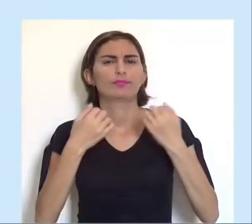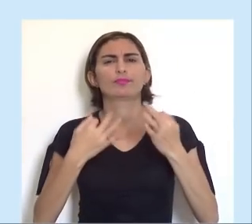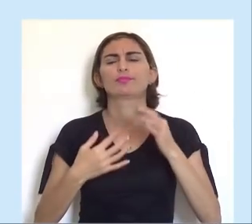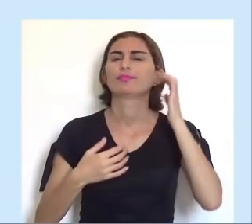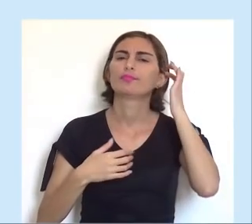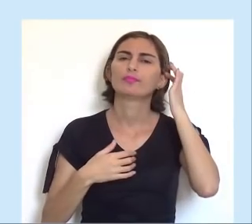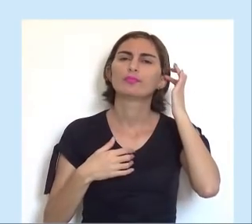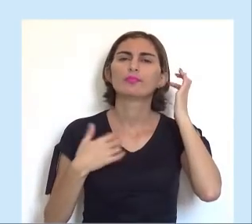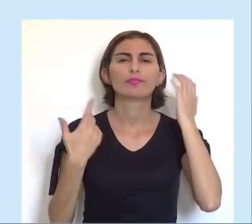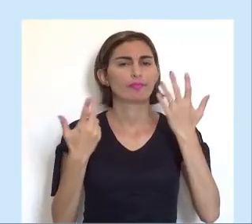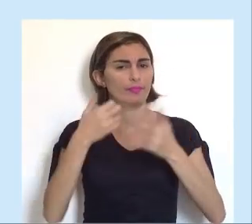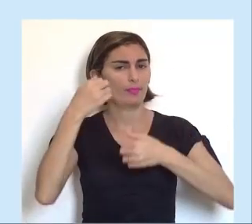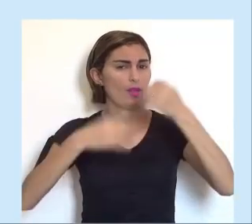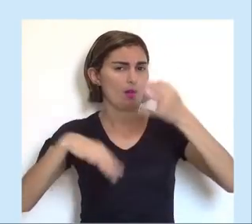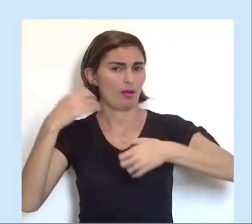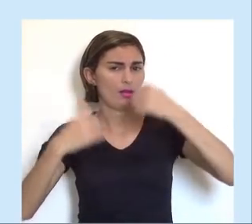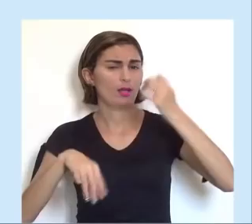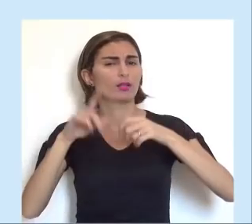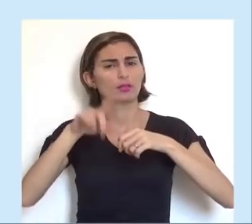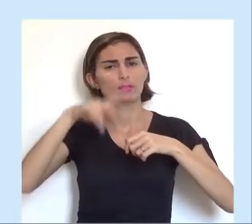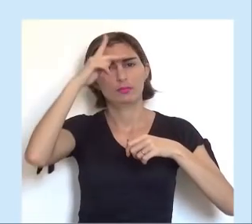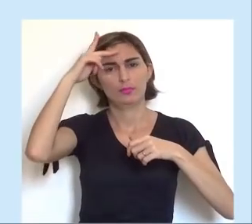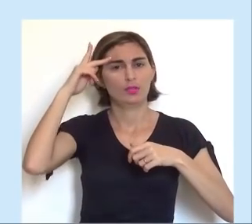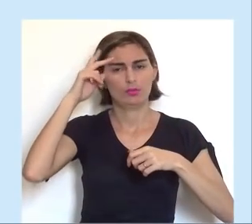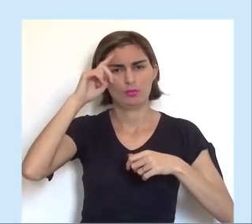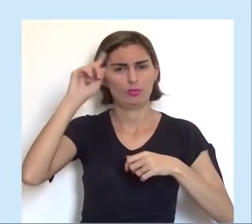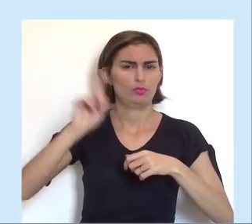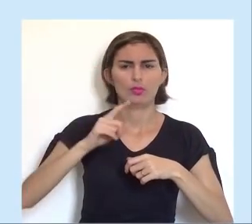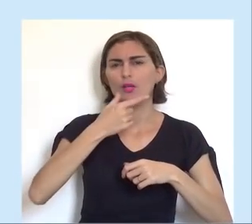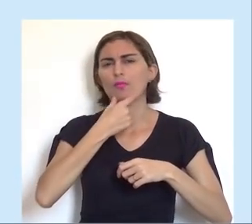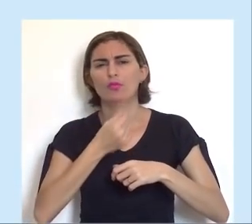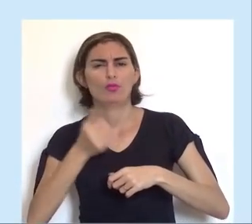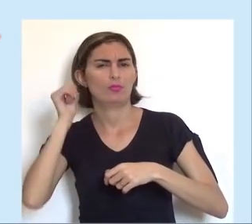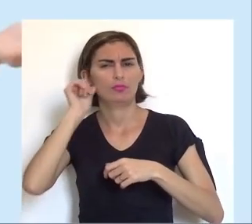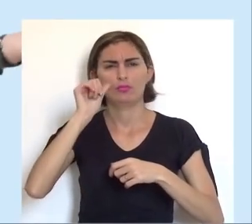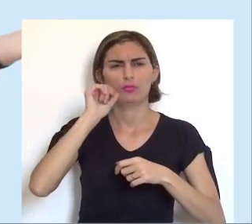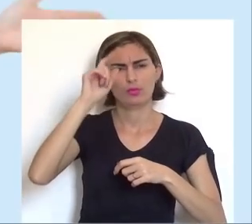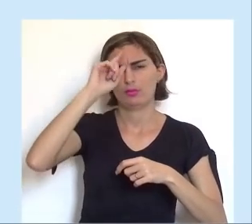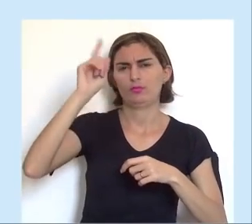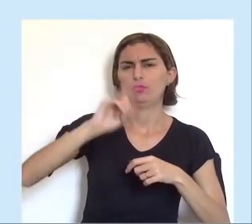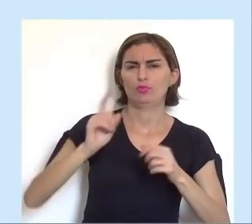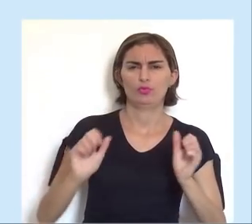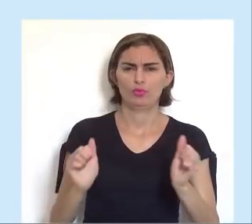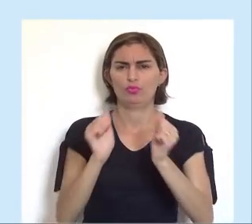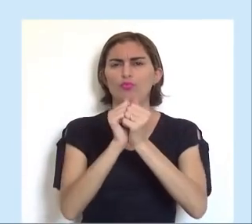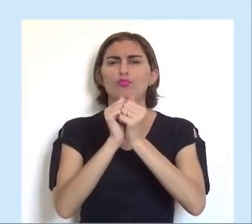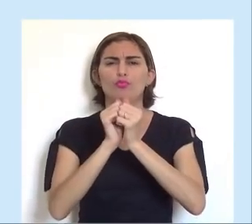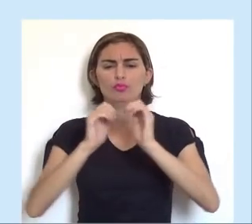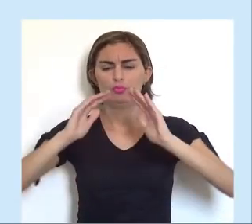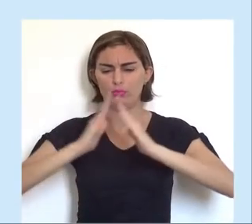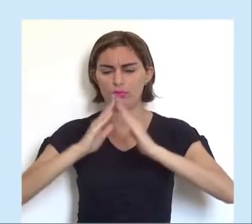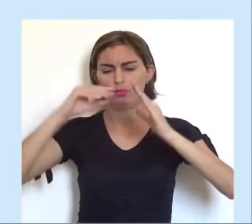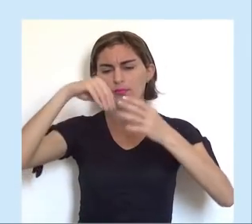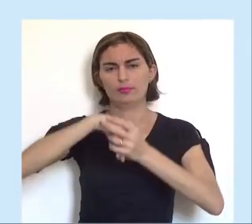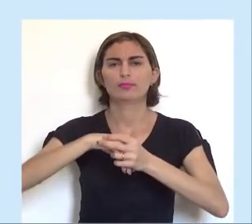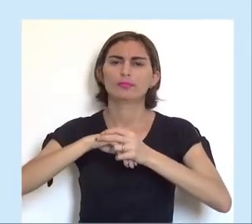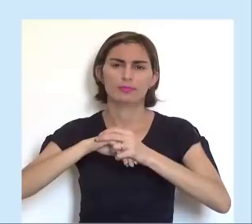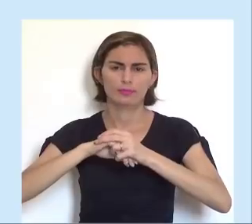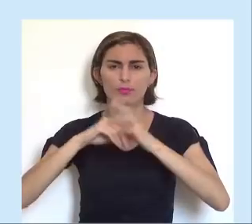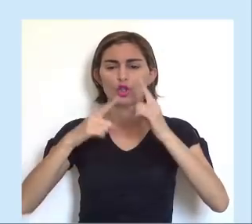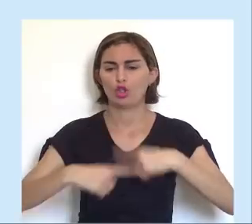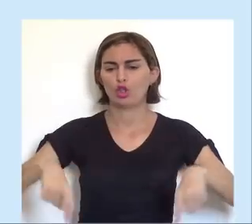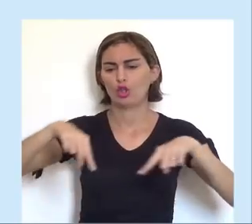autora. O narrador, que é essa pessoa que a gente não sabe se é homem ou mulher, e junto com todo mundo que morava na casa. Então,